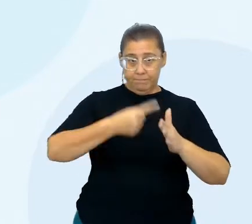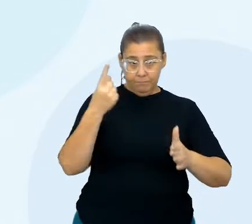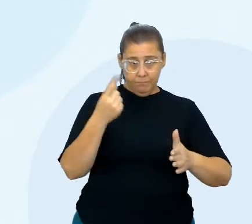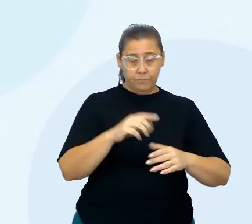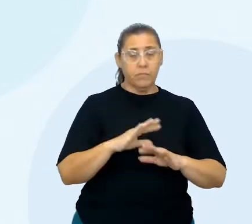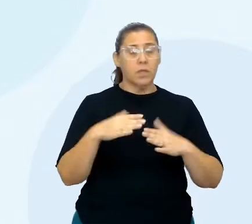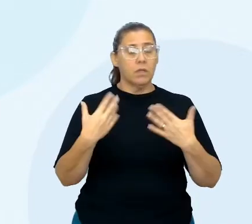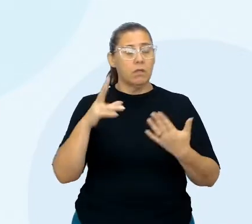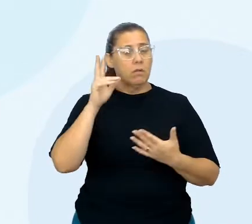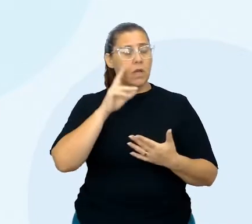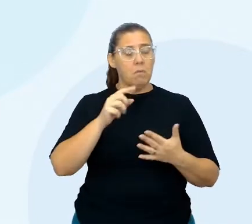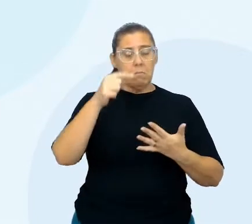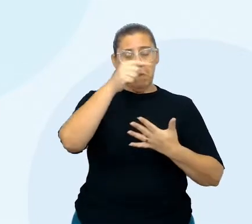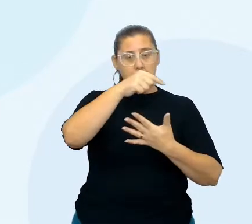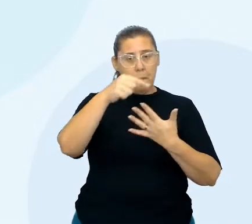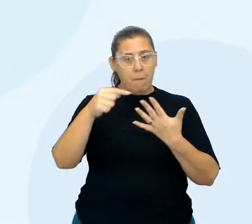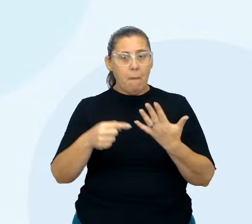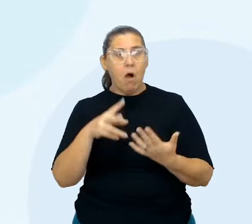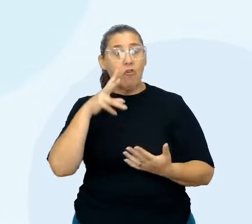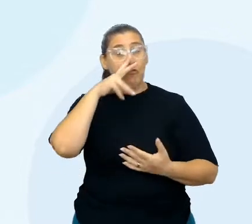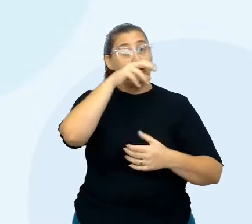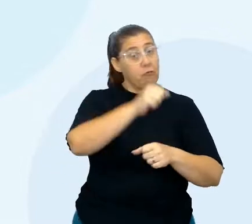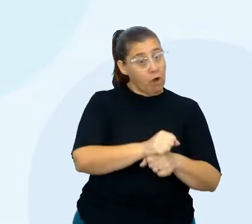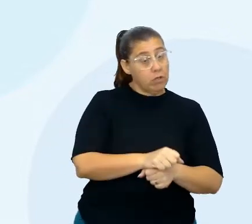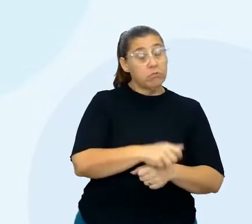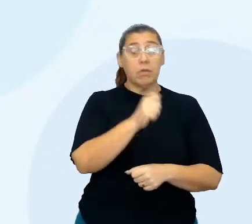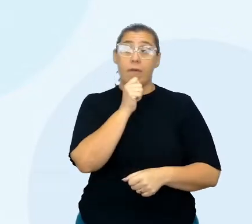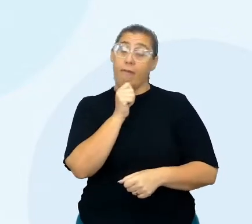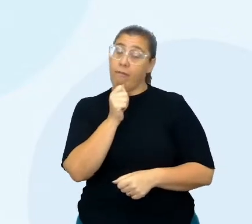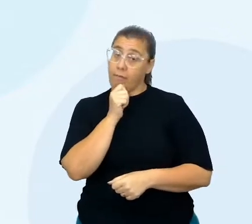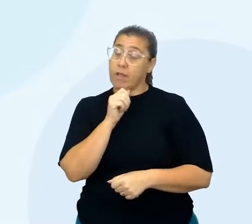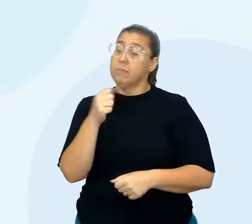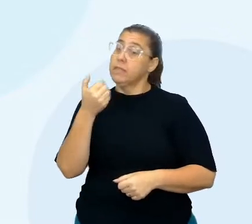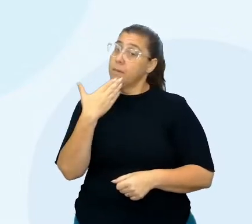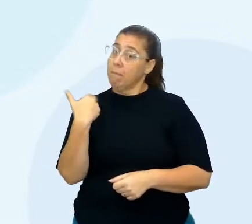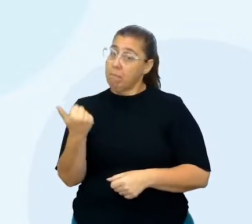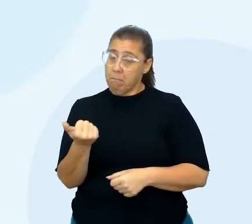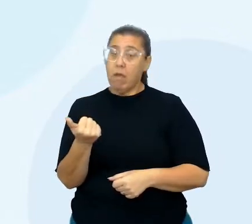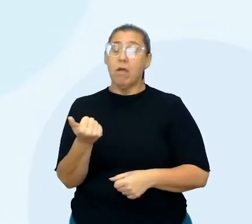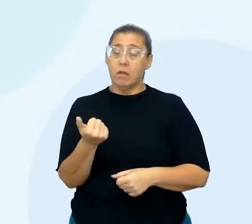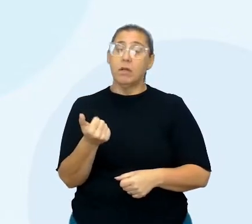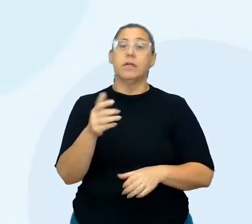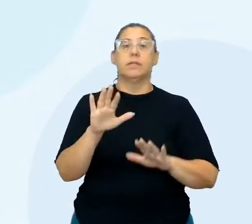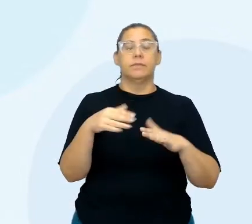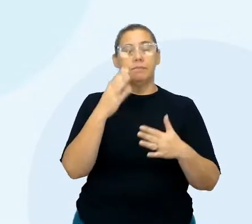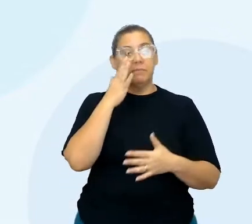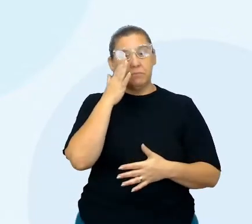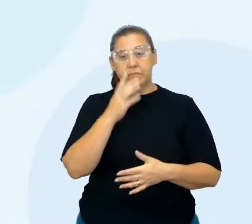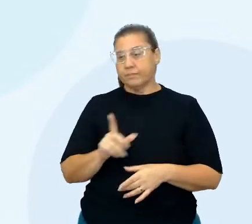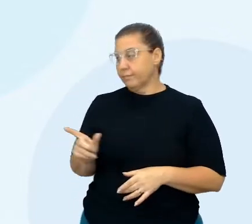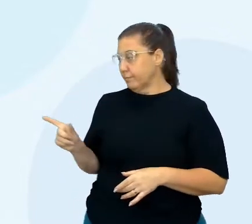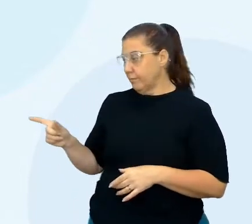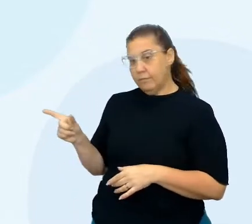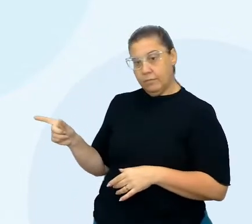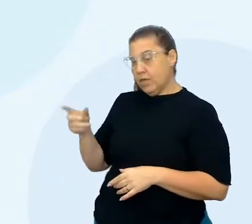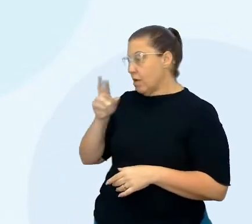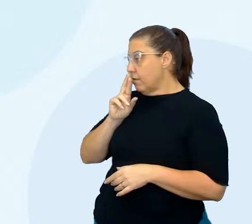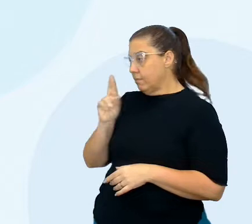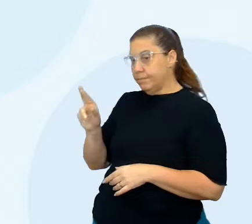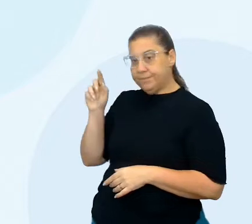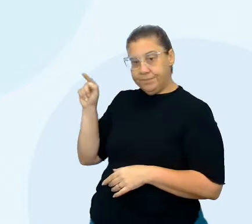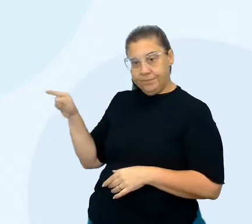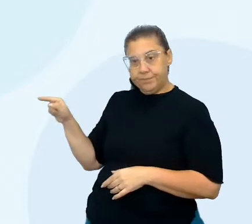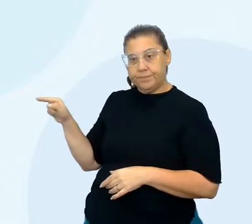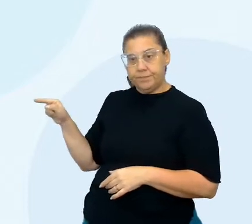Então, reforçando os pontos fortes e os que ainda precisam fortalecer, né? Então, responda no quadro abaixo, no seu diário de práticas